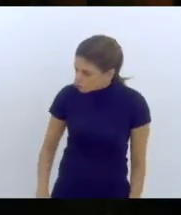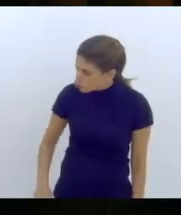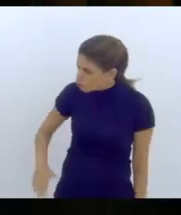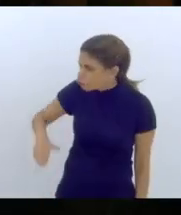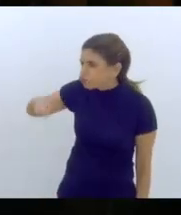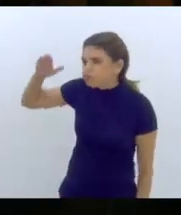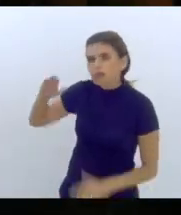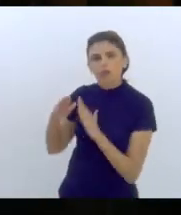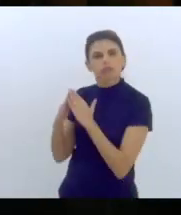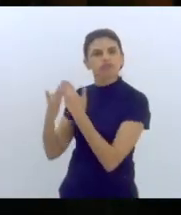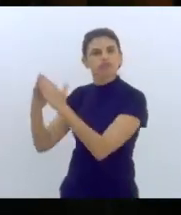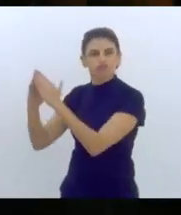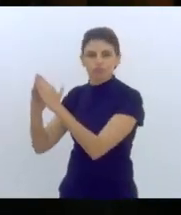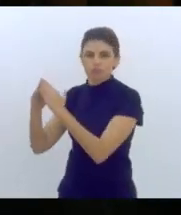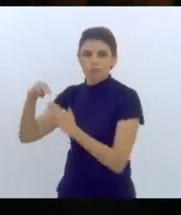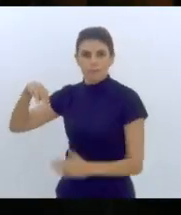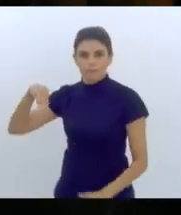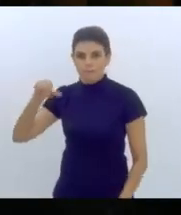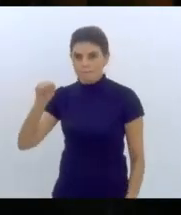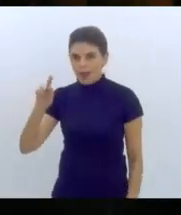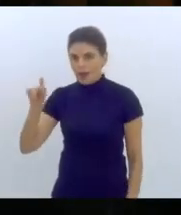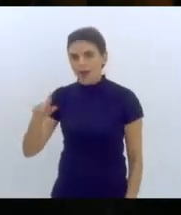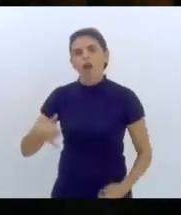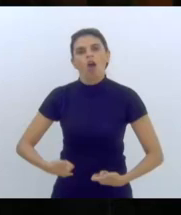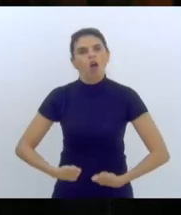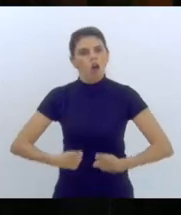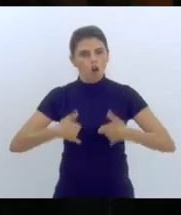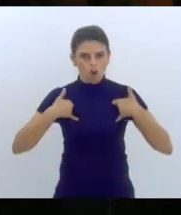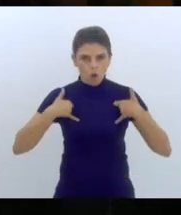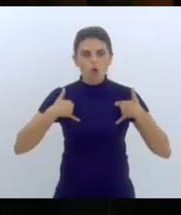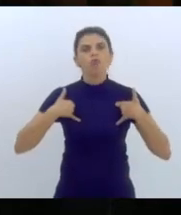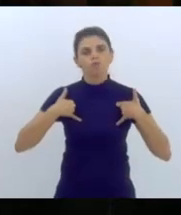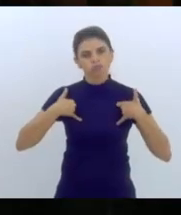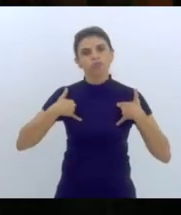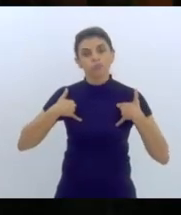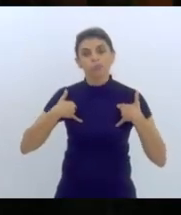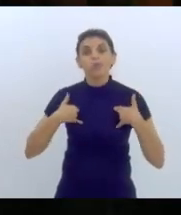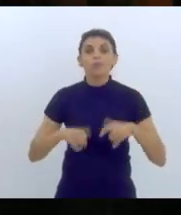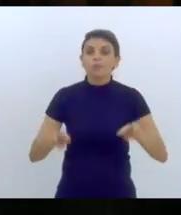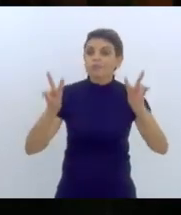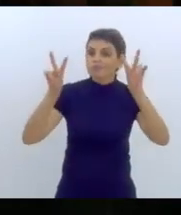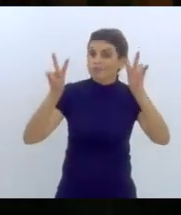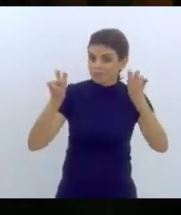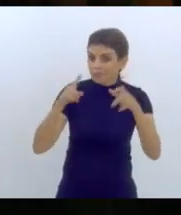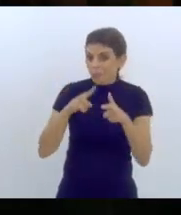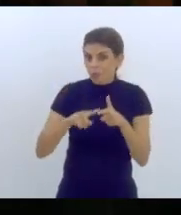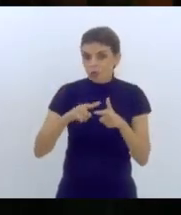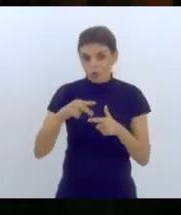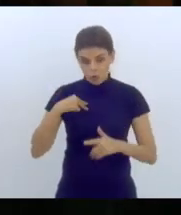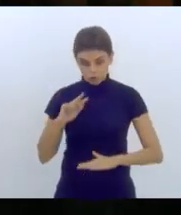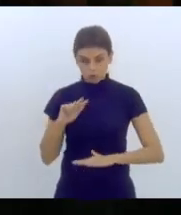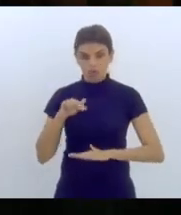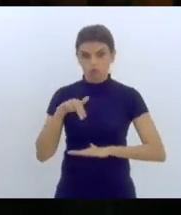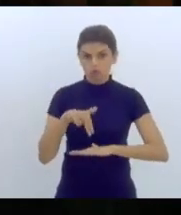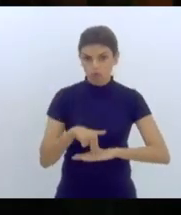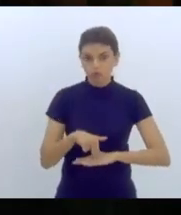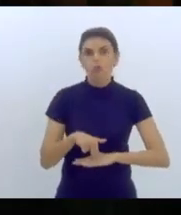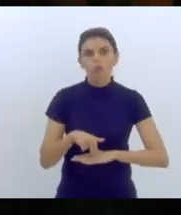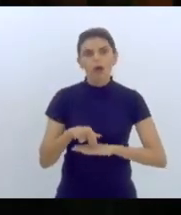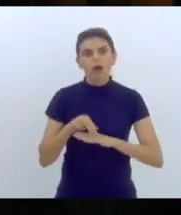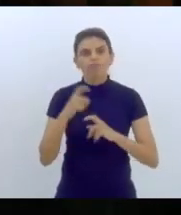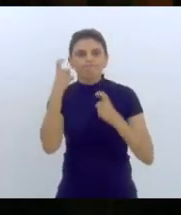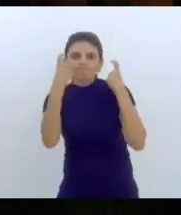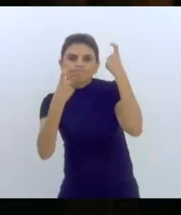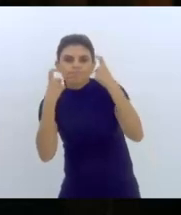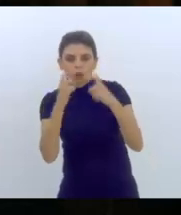Maré é motivo de muito orgulho, honra, mas mais que isso, é motivo pelo qual estou aqui para cuidar e